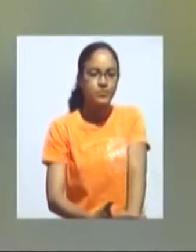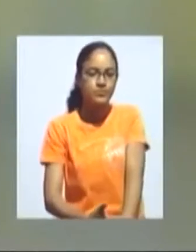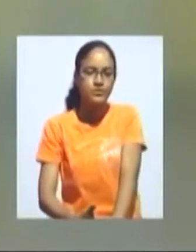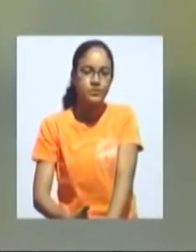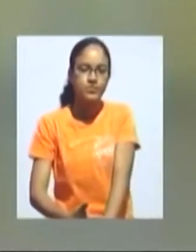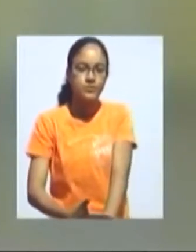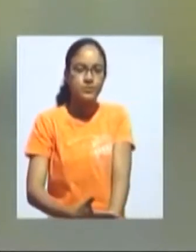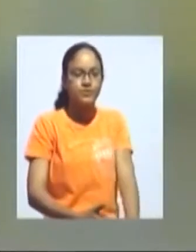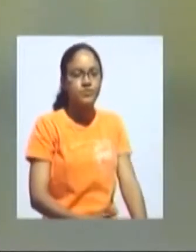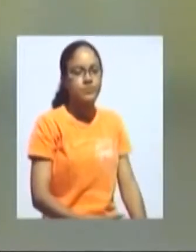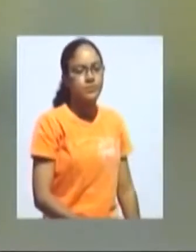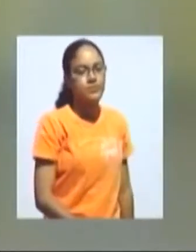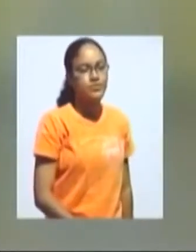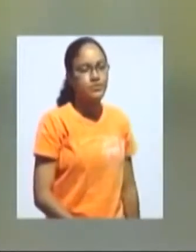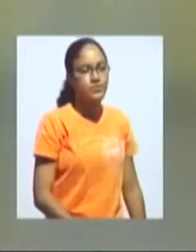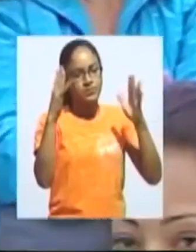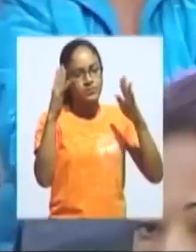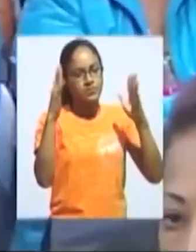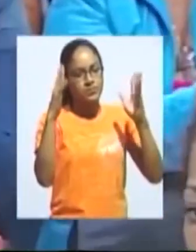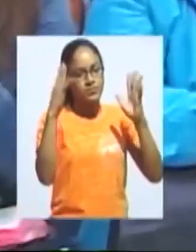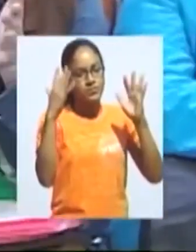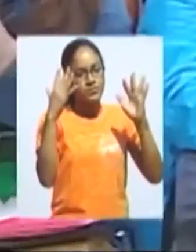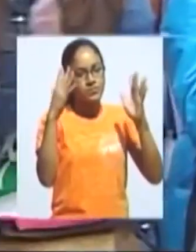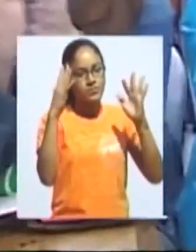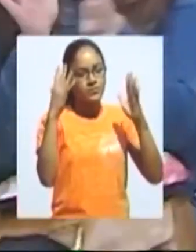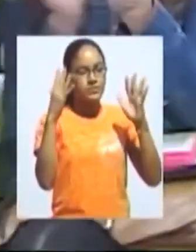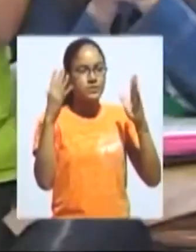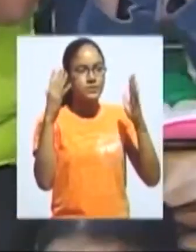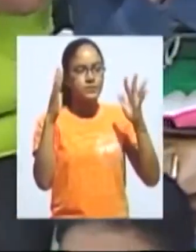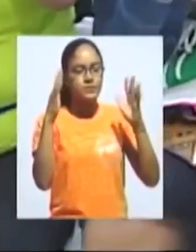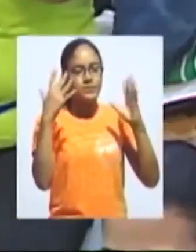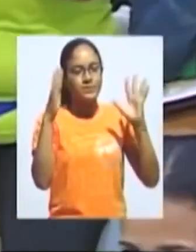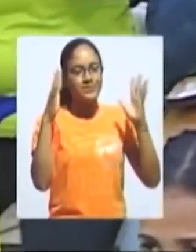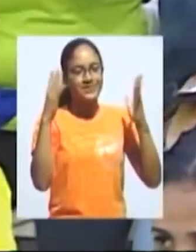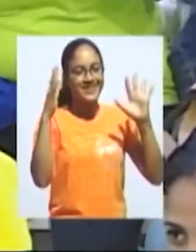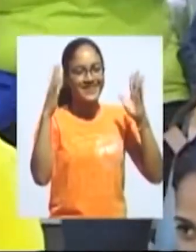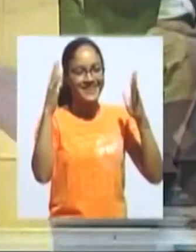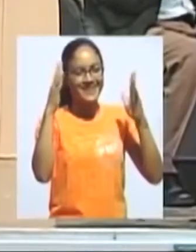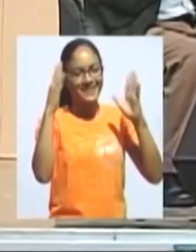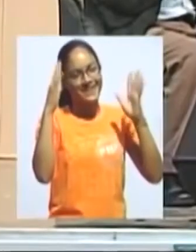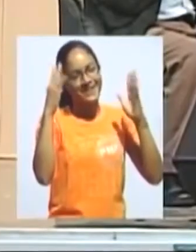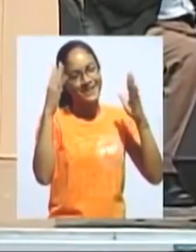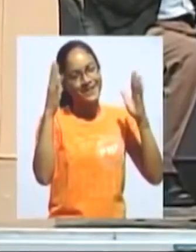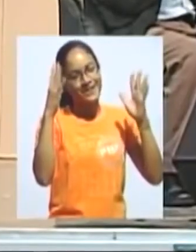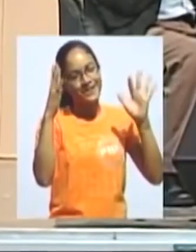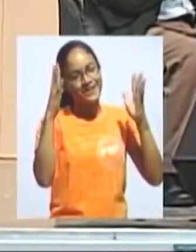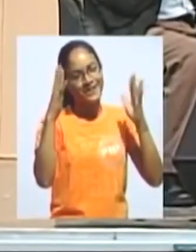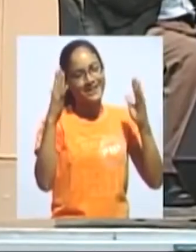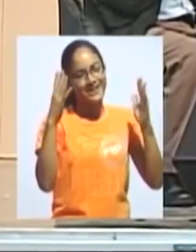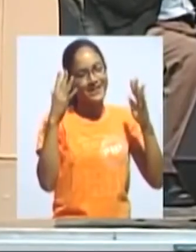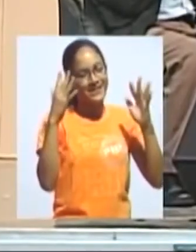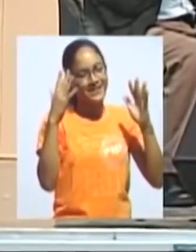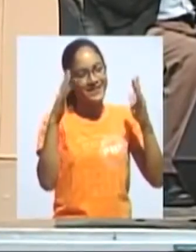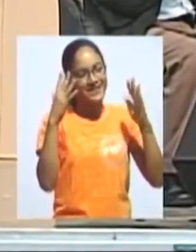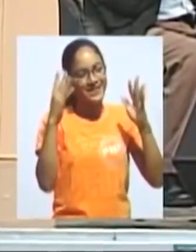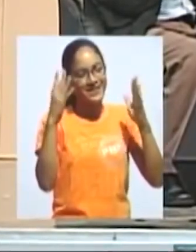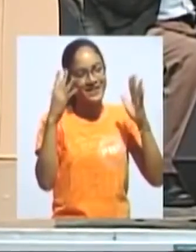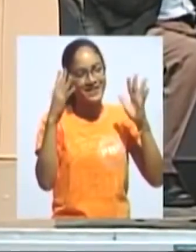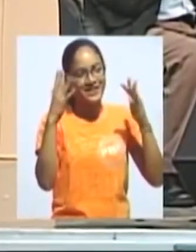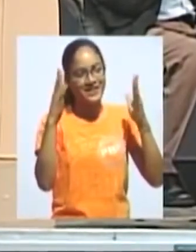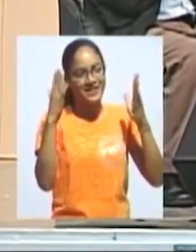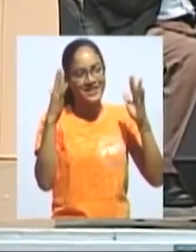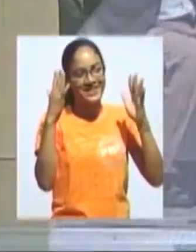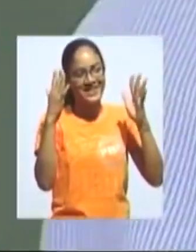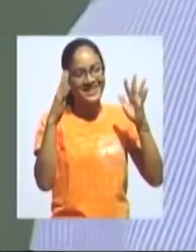aos 45 anos de idade. Seu legado espiritual continua vivo no coração de muitos brasileiros.